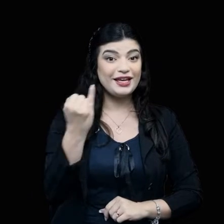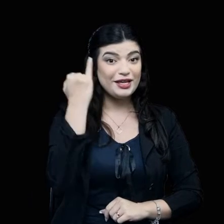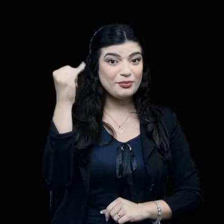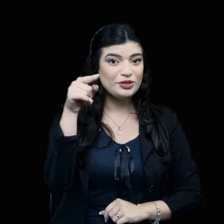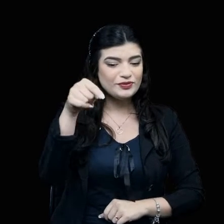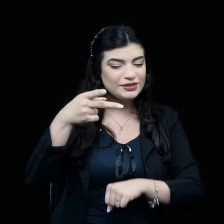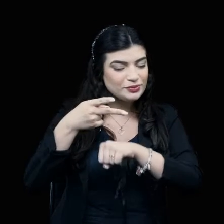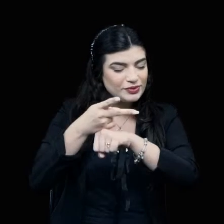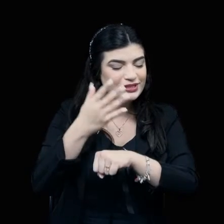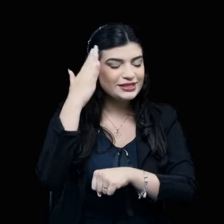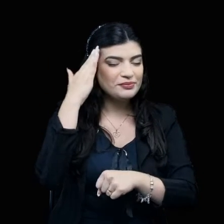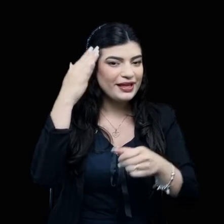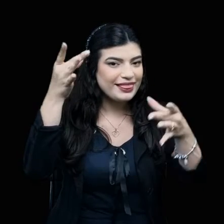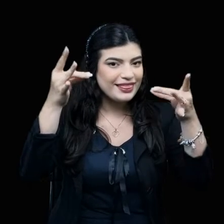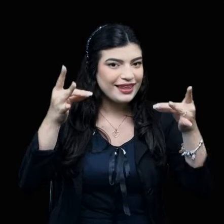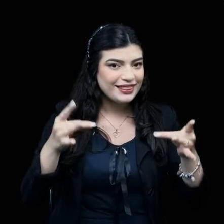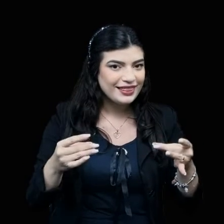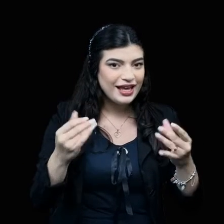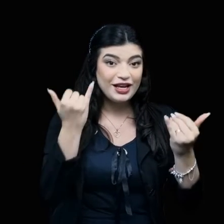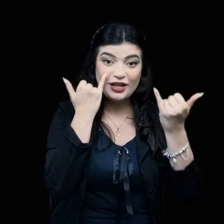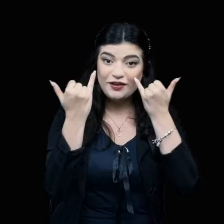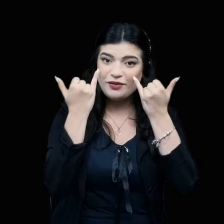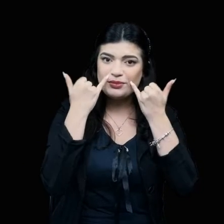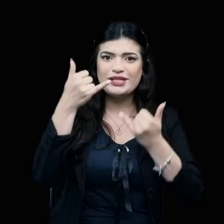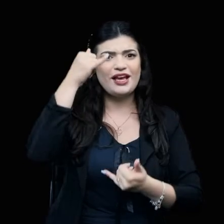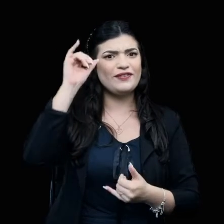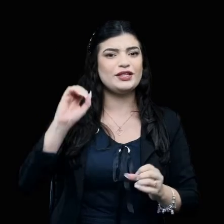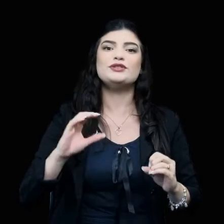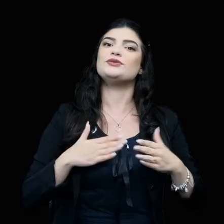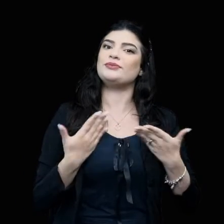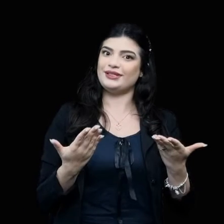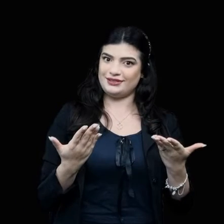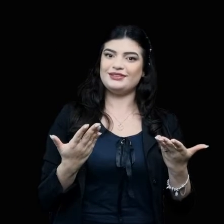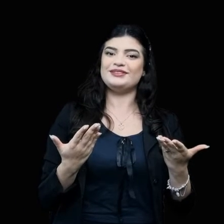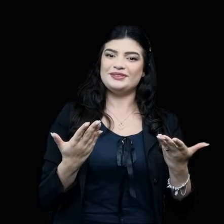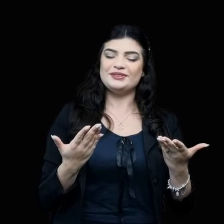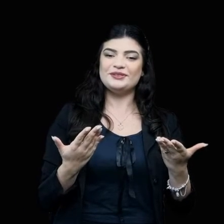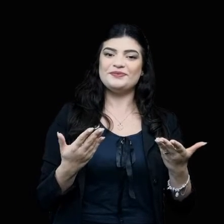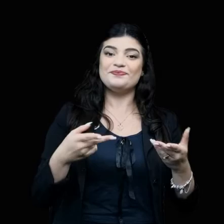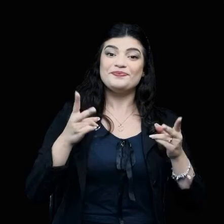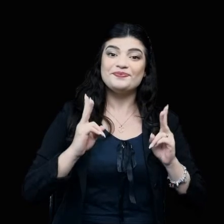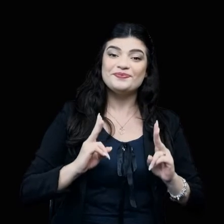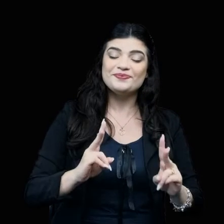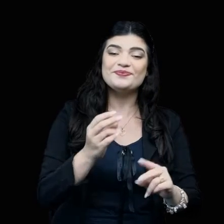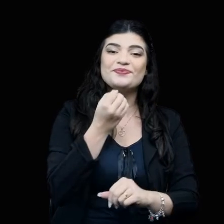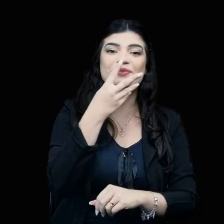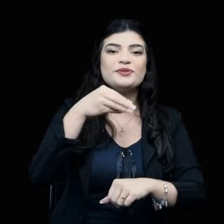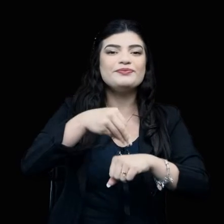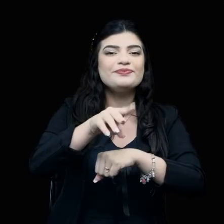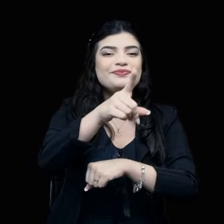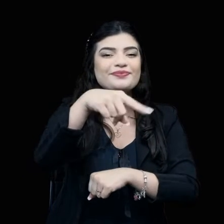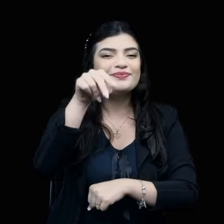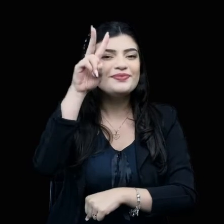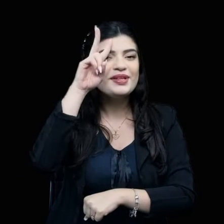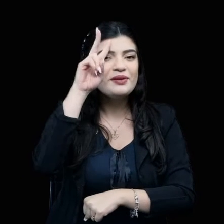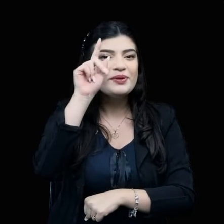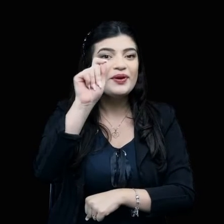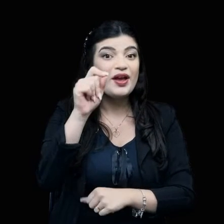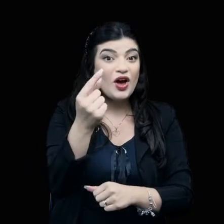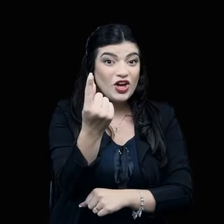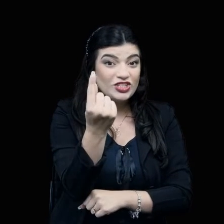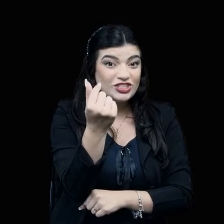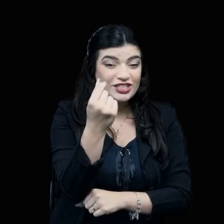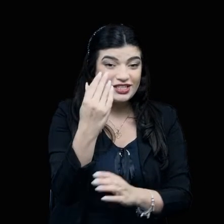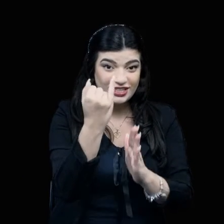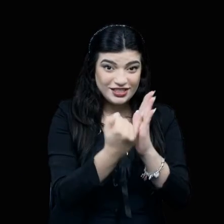É muito importante buscar informações oficiais para não ter essas surpresas. E é sempre bom lembrar.